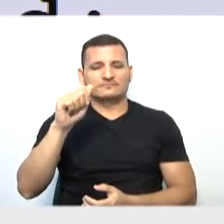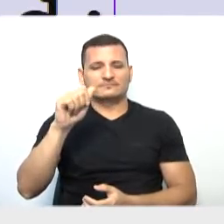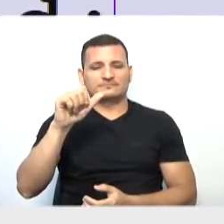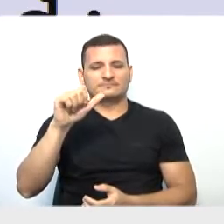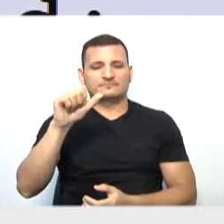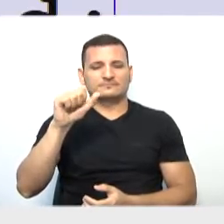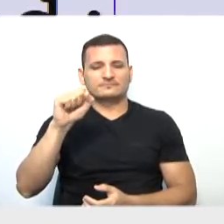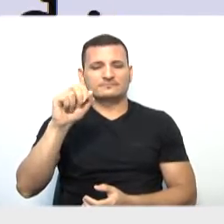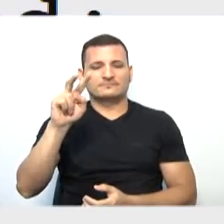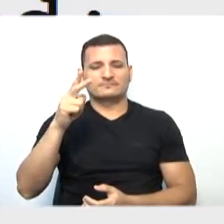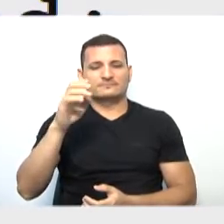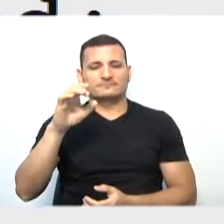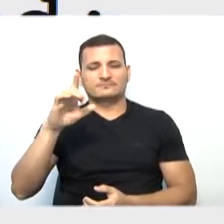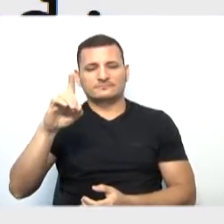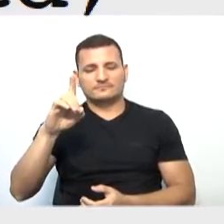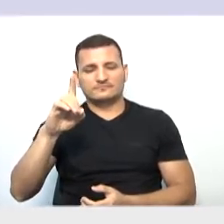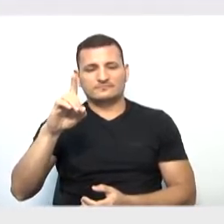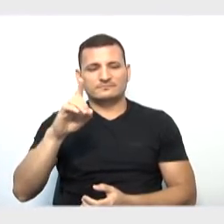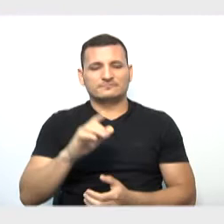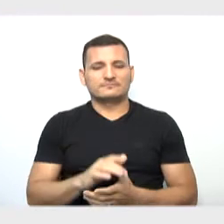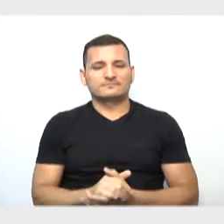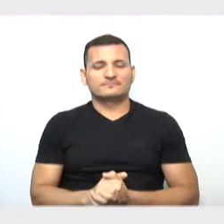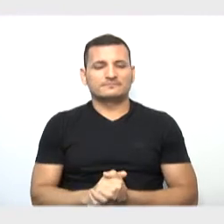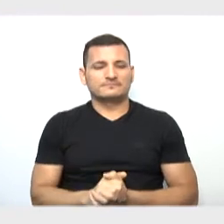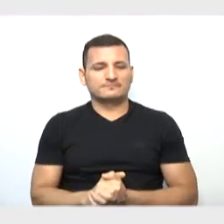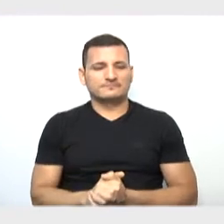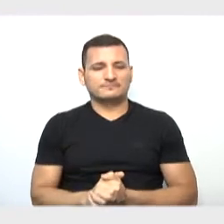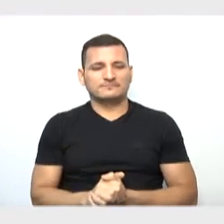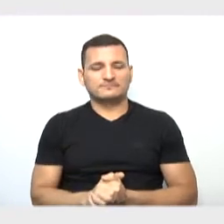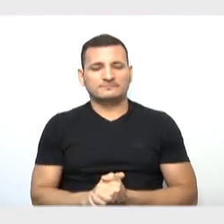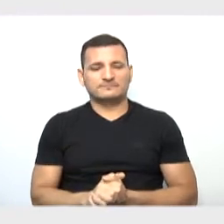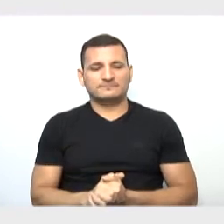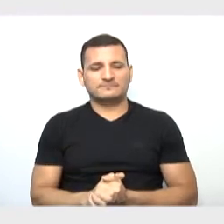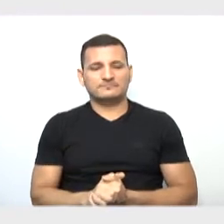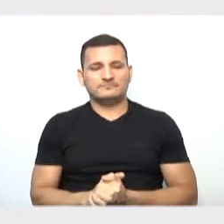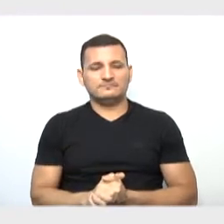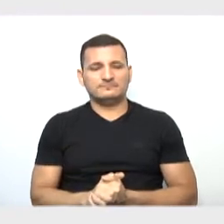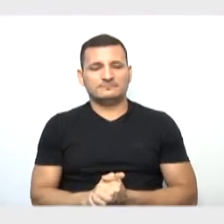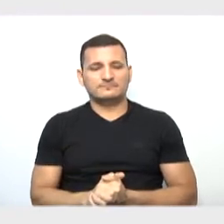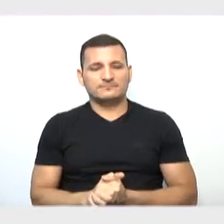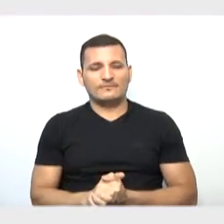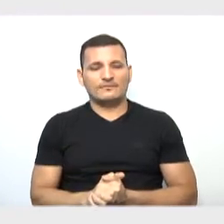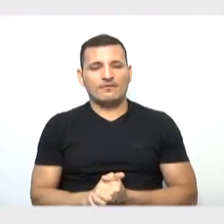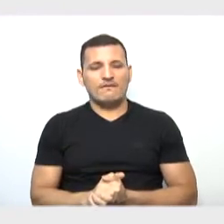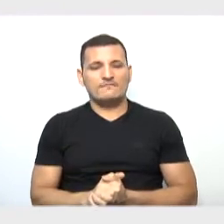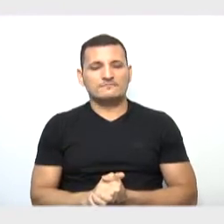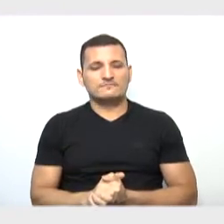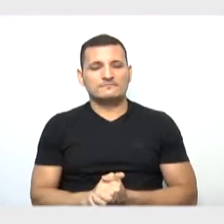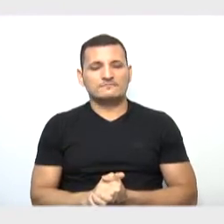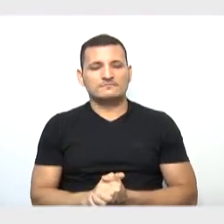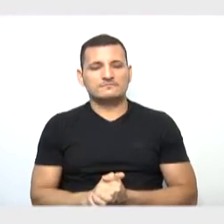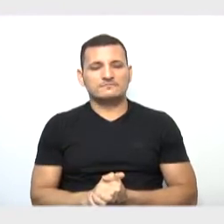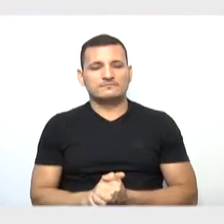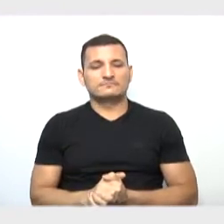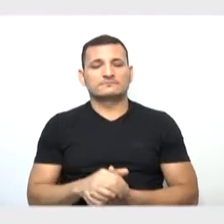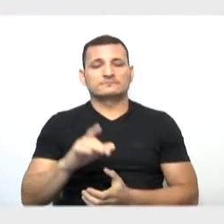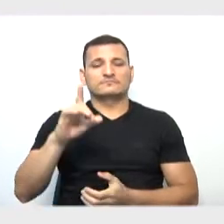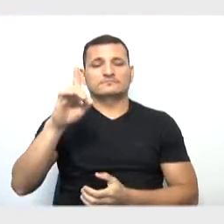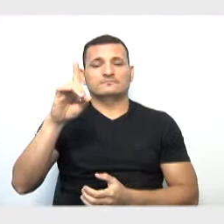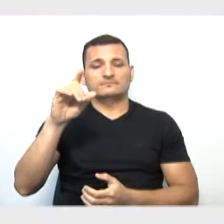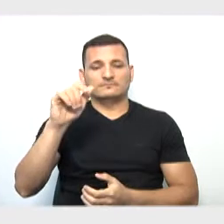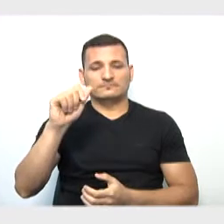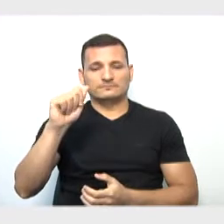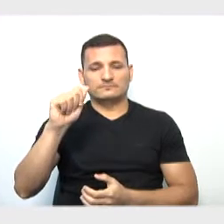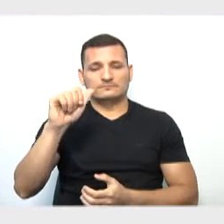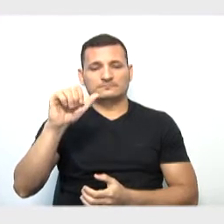ficar já. Dashed. Vou subir aqui para não tapar o nosso jacó ali. Dashed